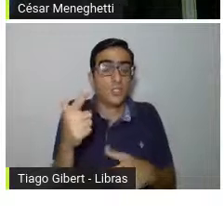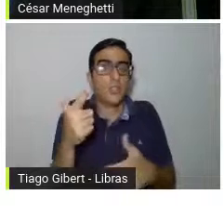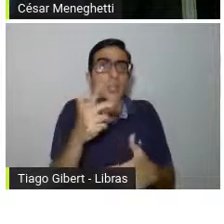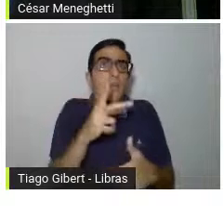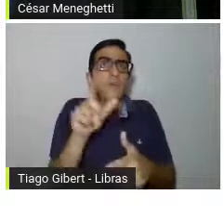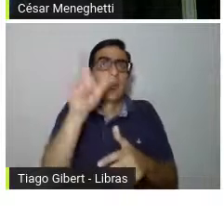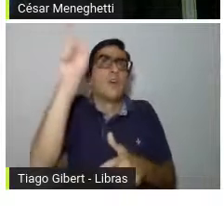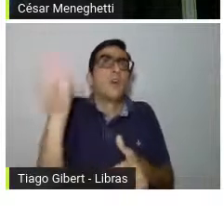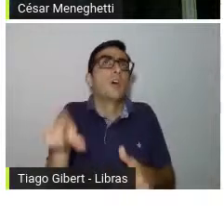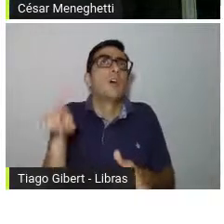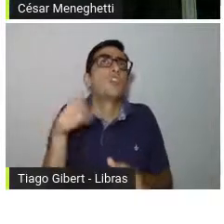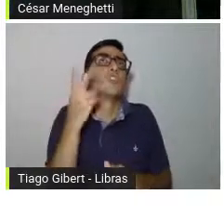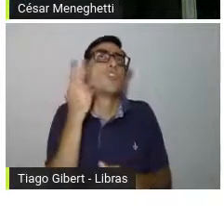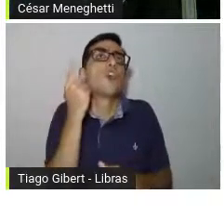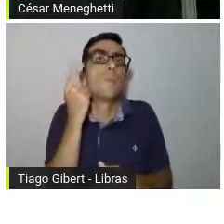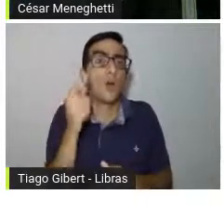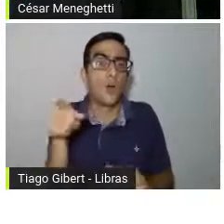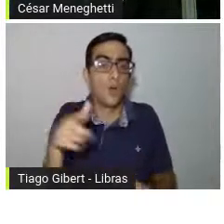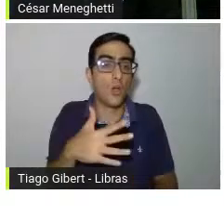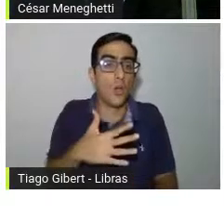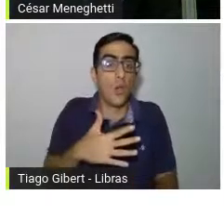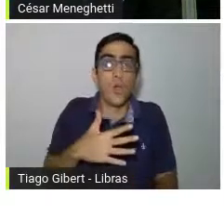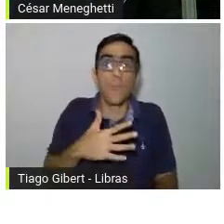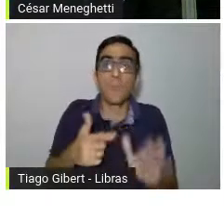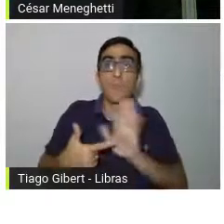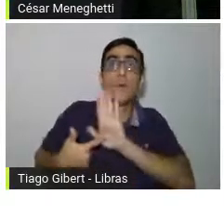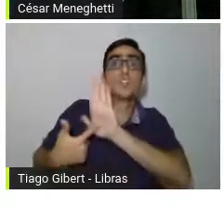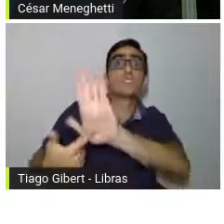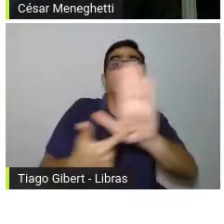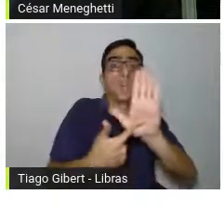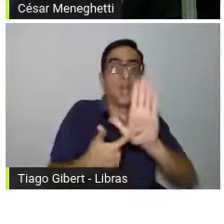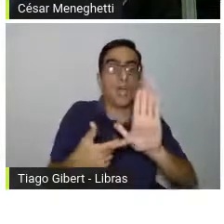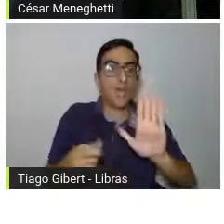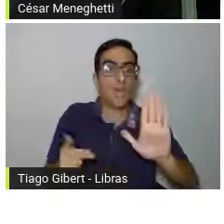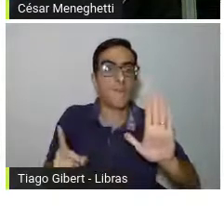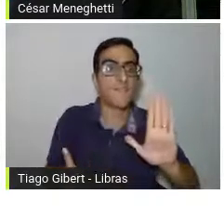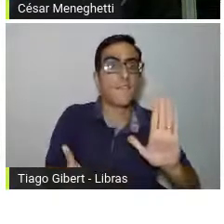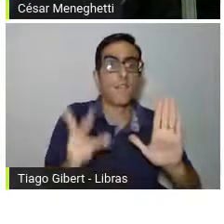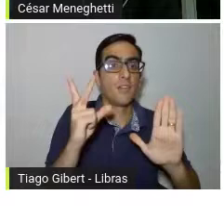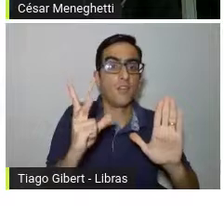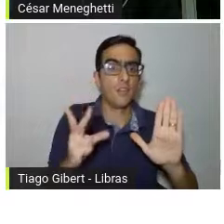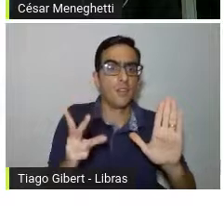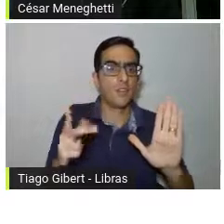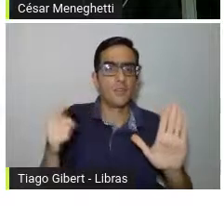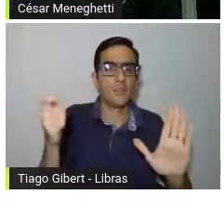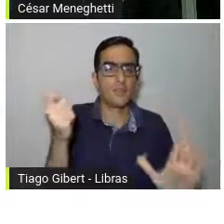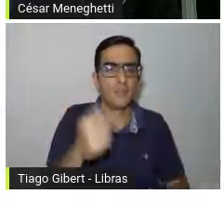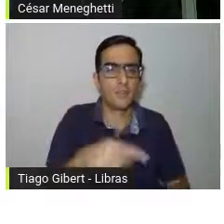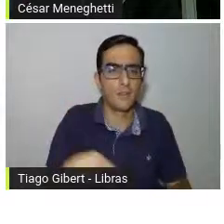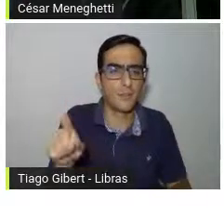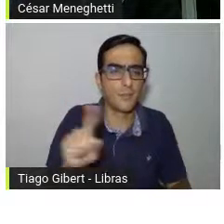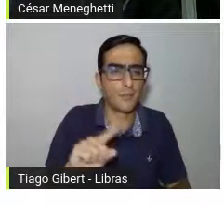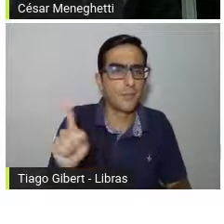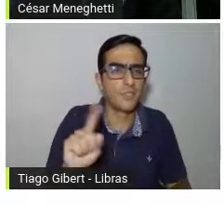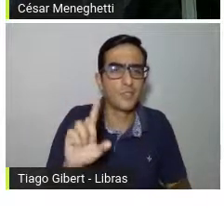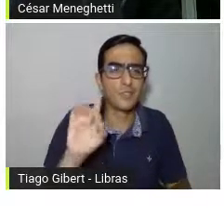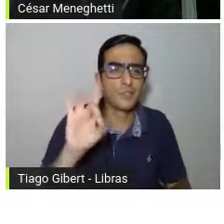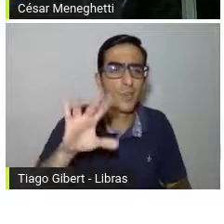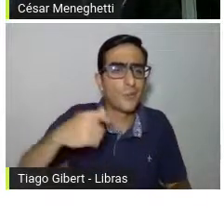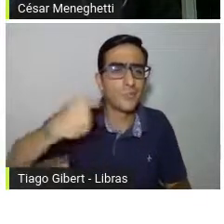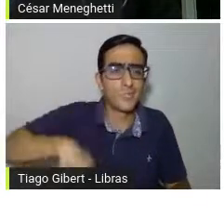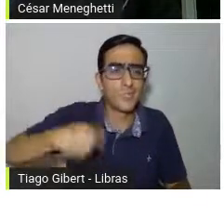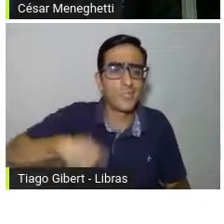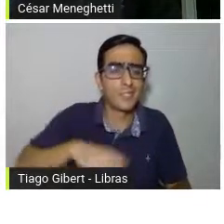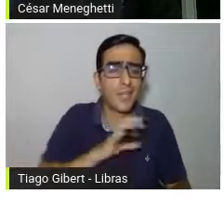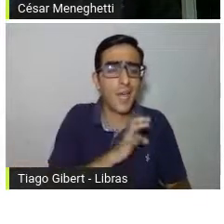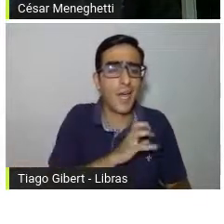normalidade, eles não precisam gostar para ninguém, eles não precisam vender, eles não precisam nada, eles fazem isso por puro necessidade e